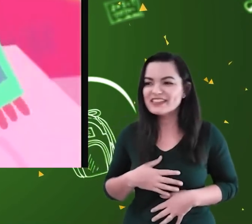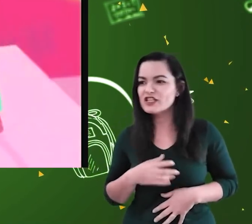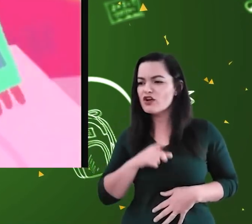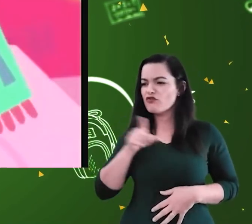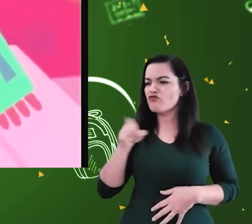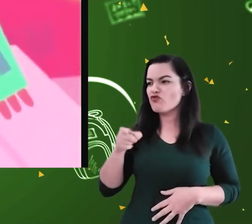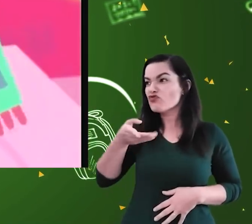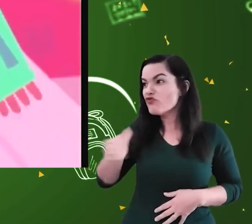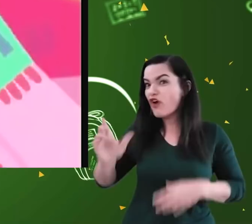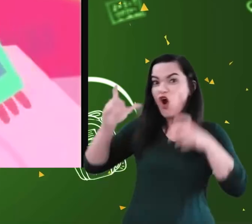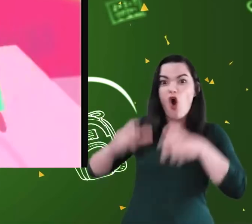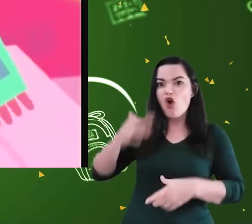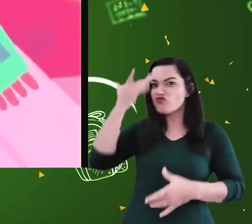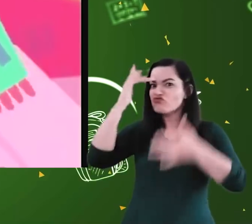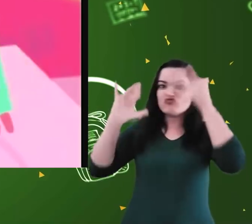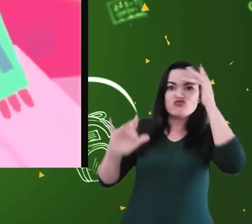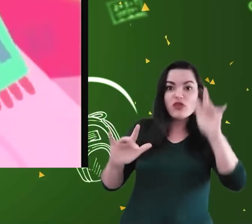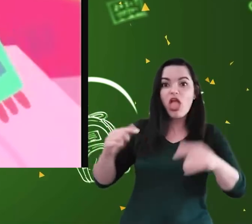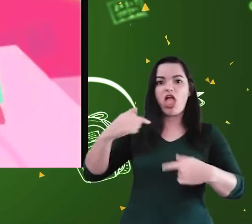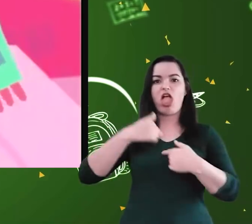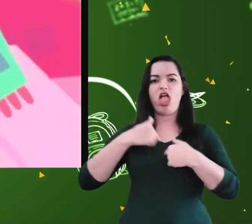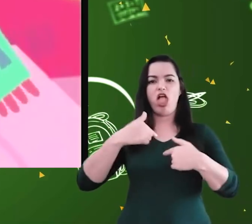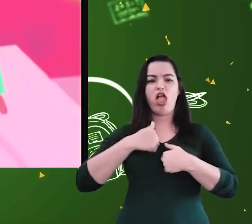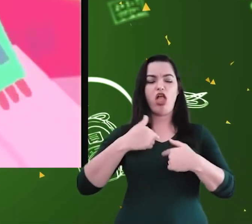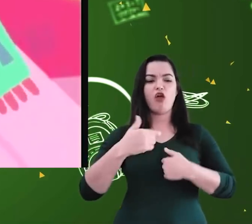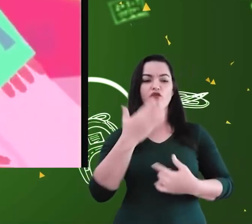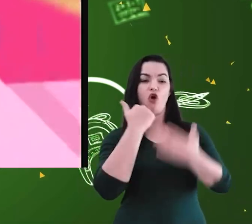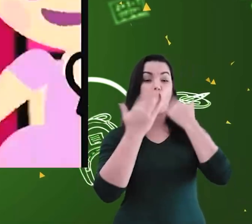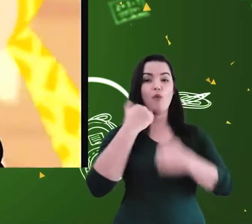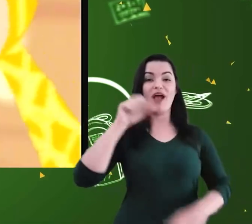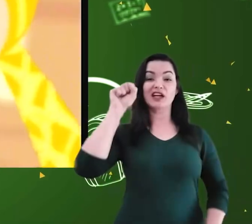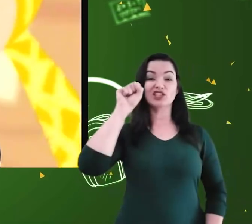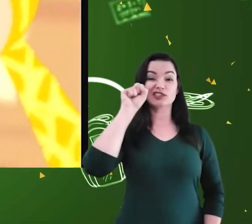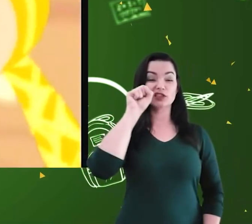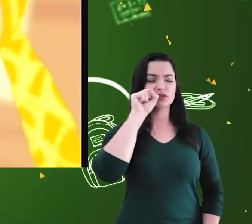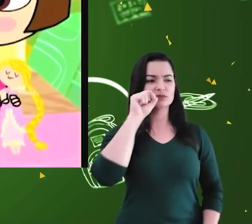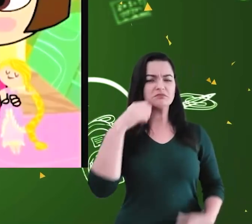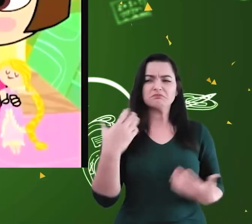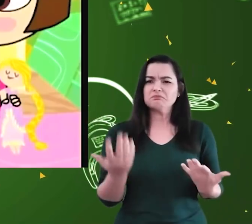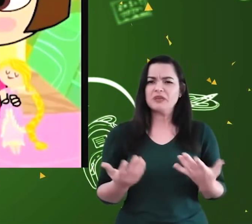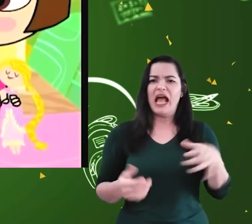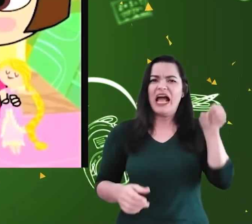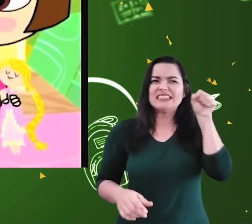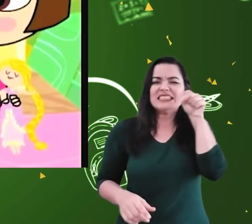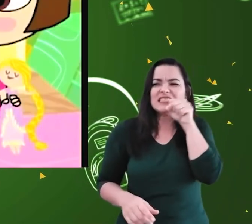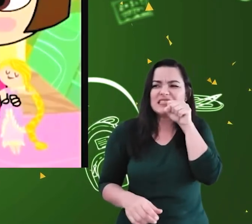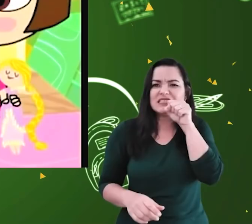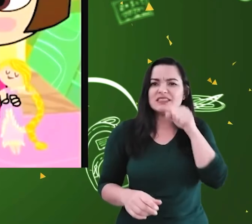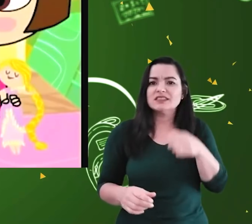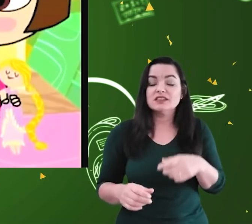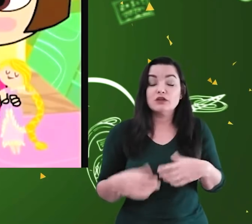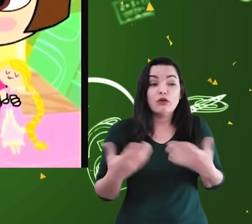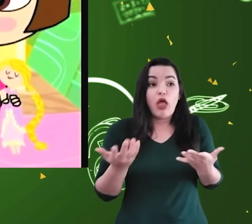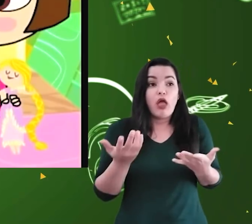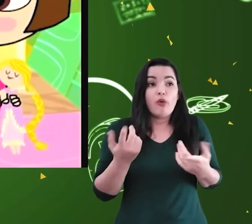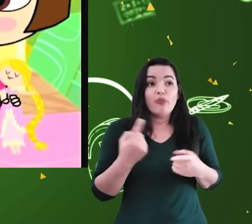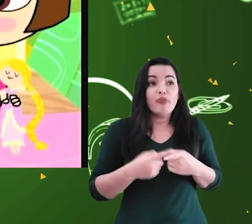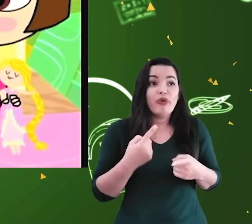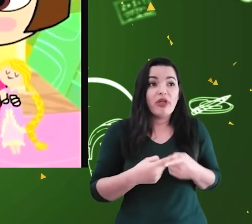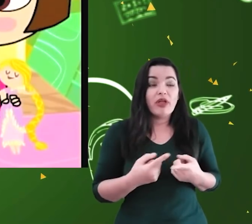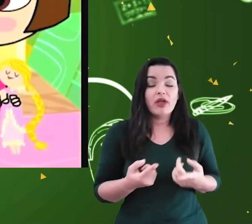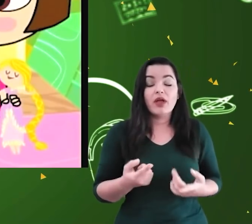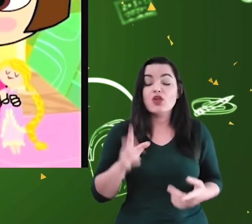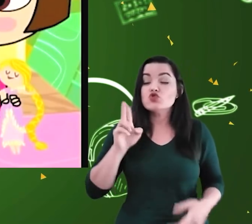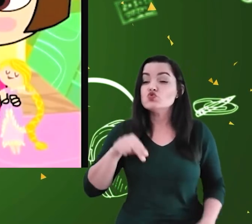Você eu não sei, Cristine. Eu vou comer minha cenoura. Cenoura? É, e o que que tem? Eu nunca vi robô